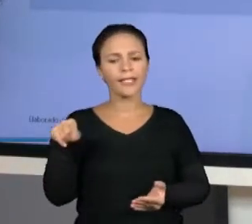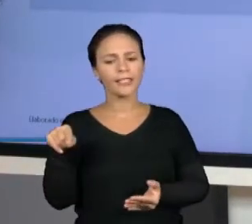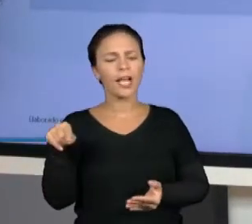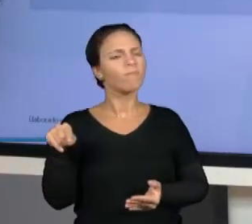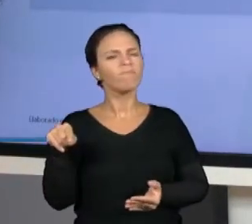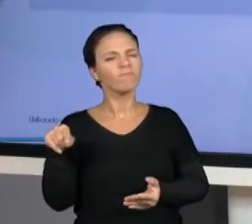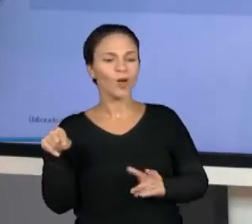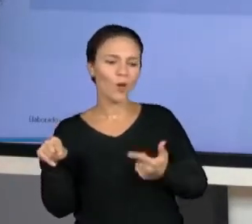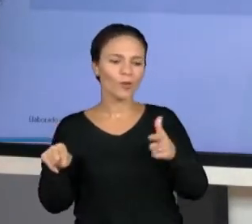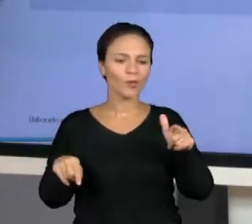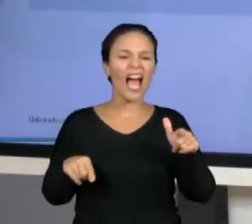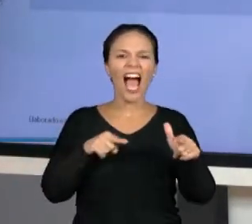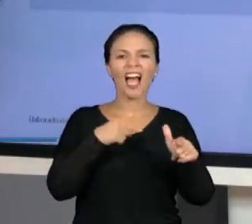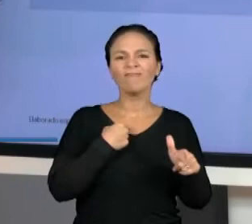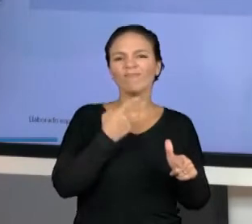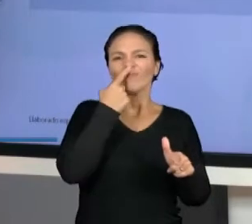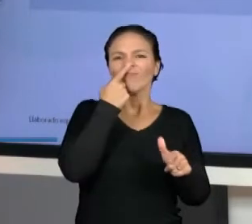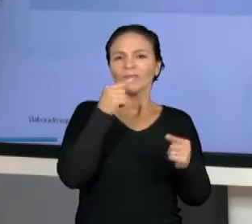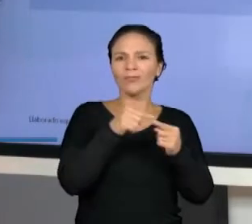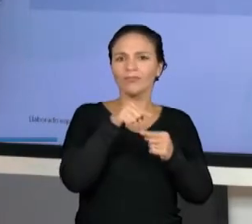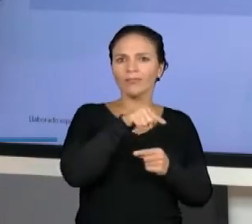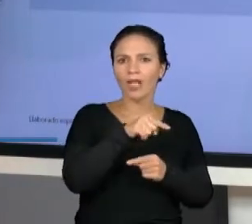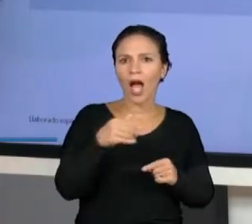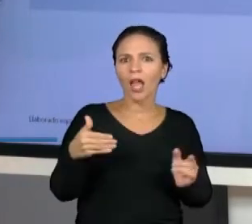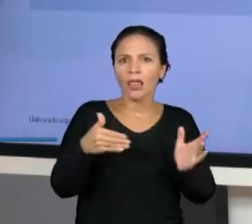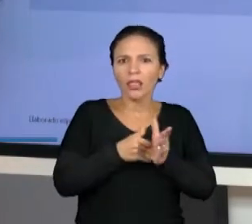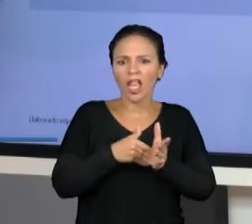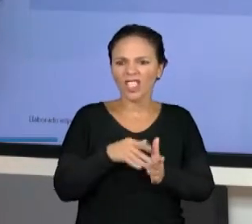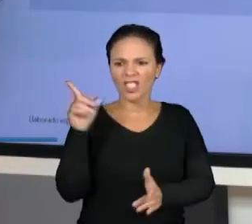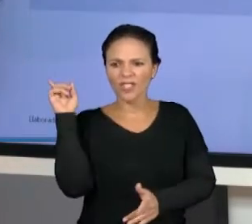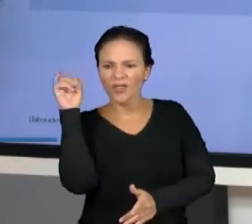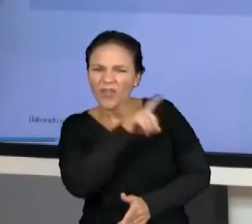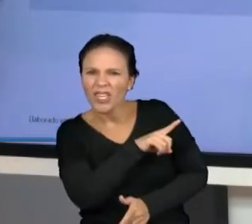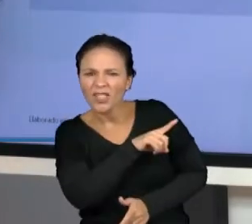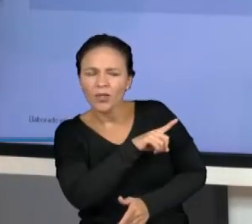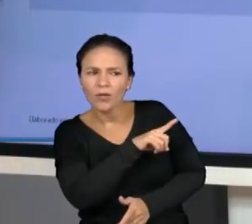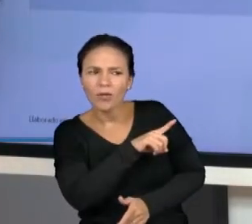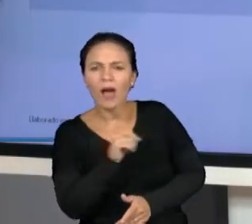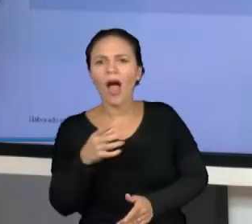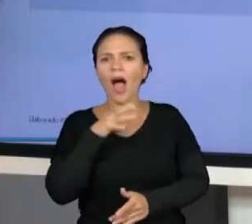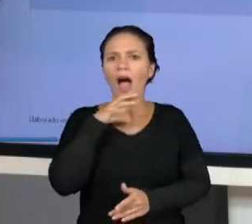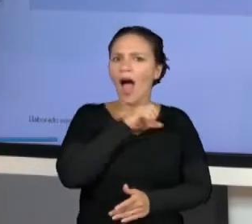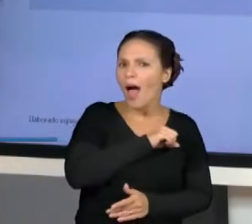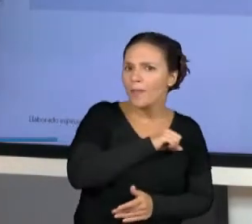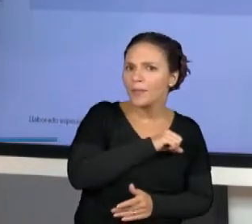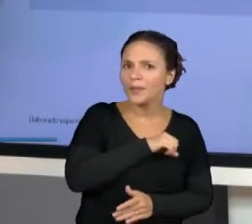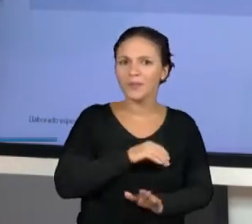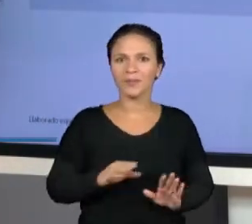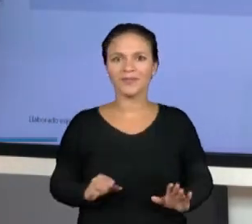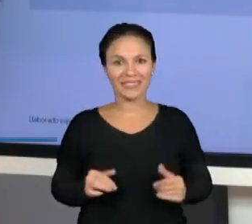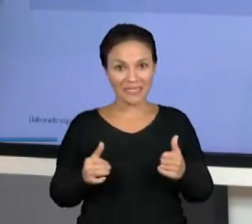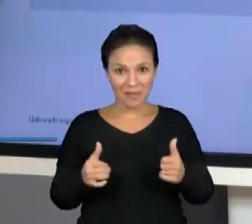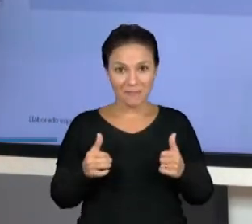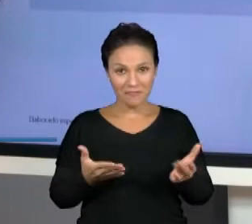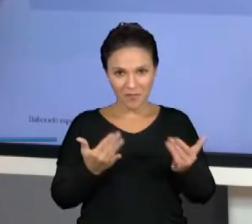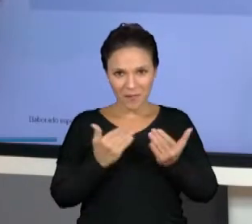até você chegar na mais difícil, na mais rápida, tá bom? Então vamos